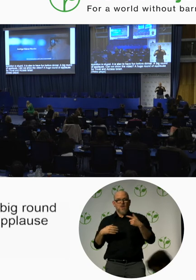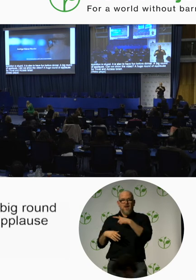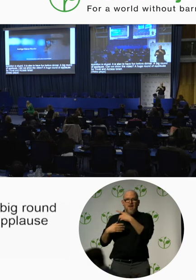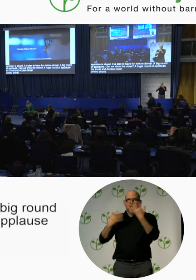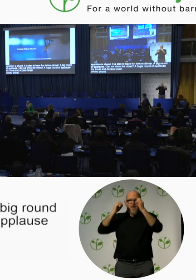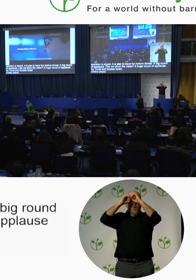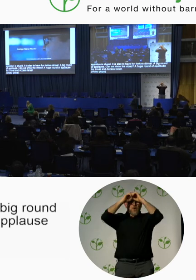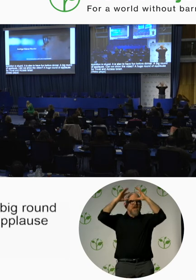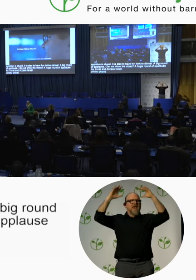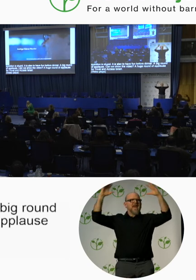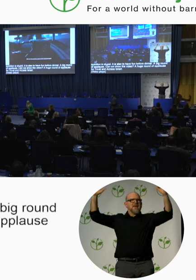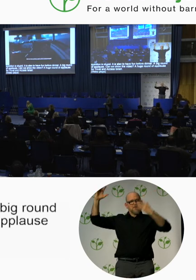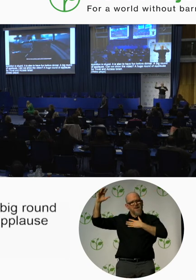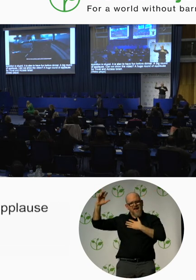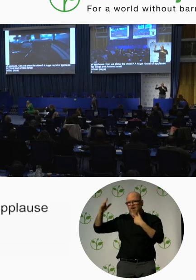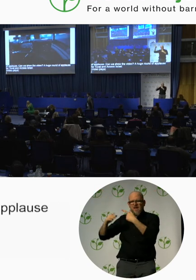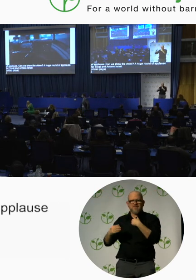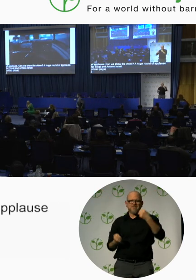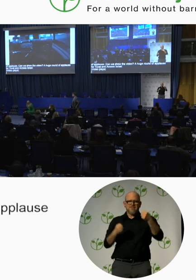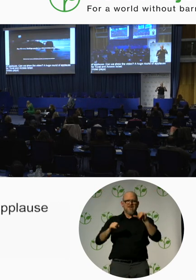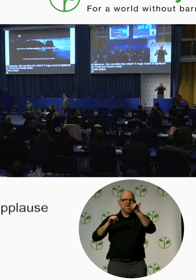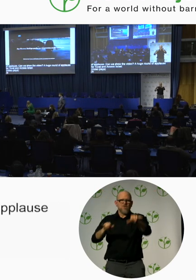me preparando para pilotar um carro de corrida.